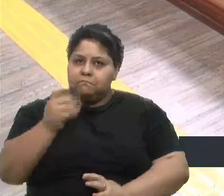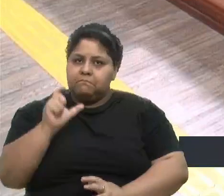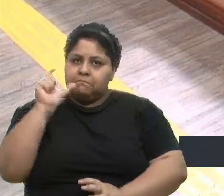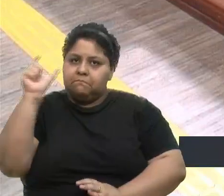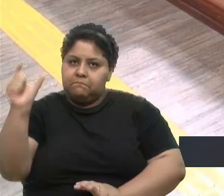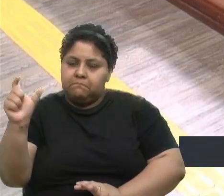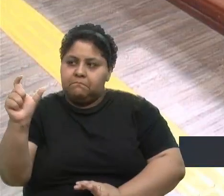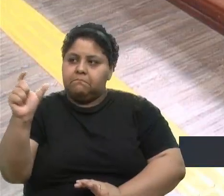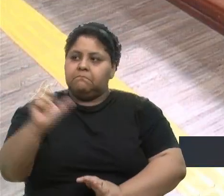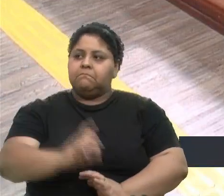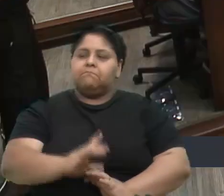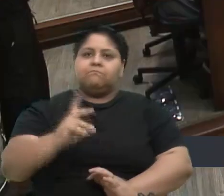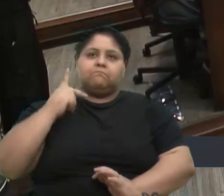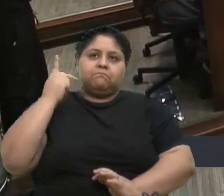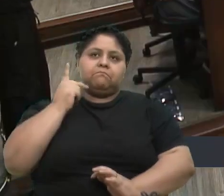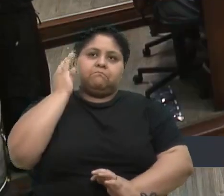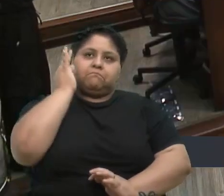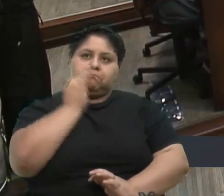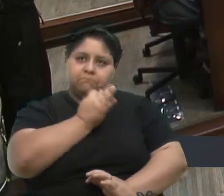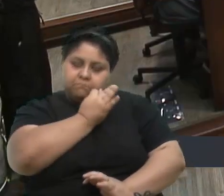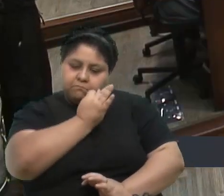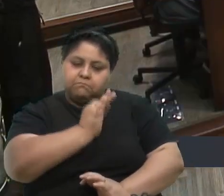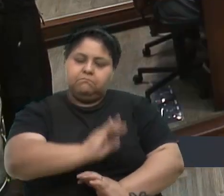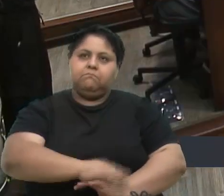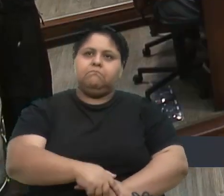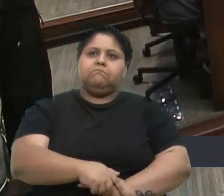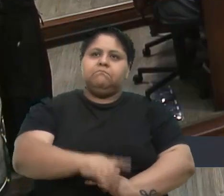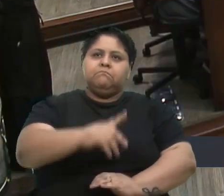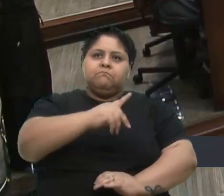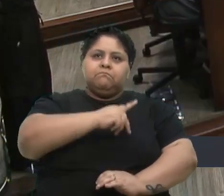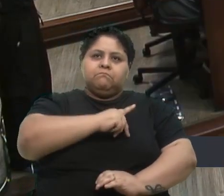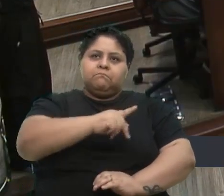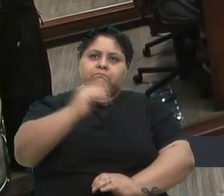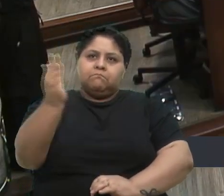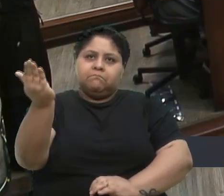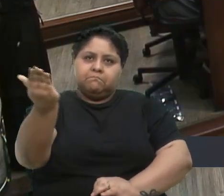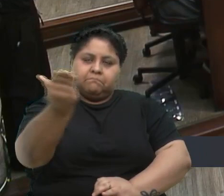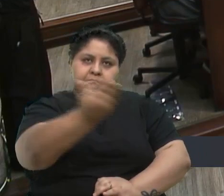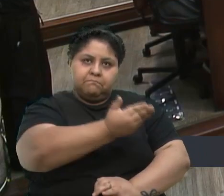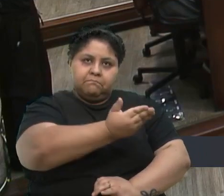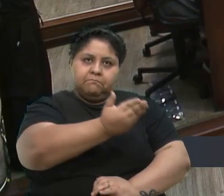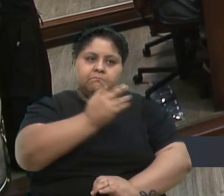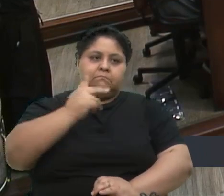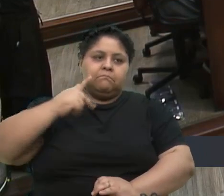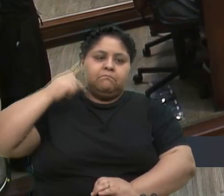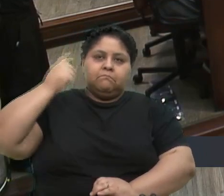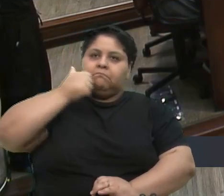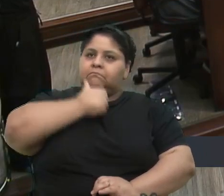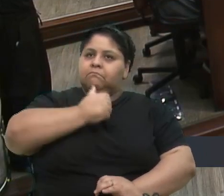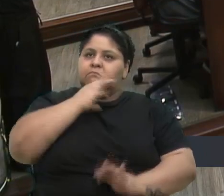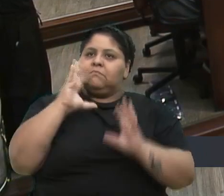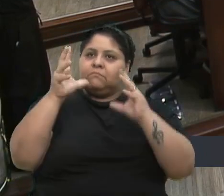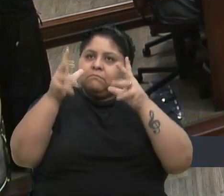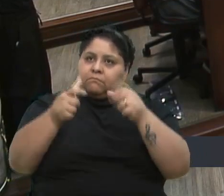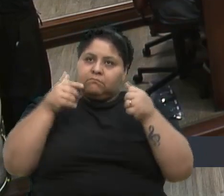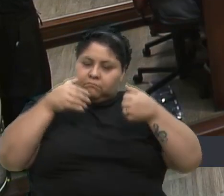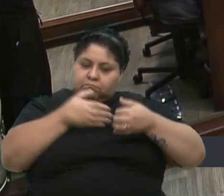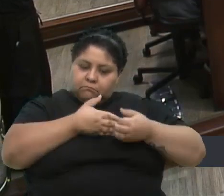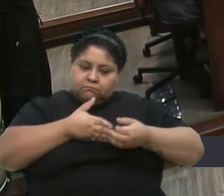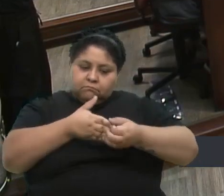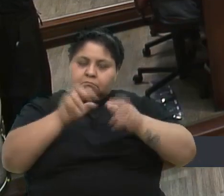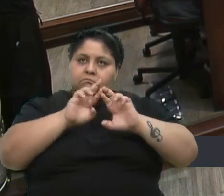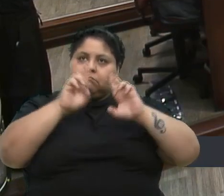Palavra, a vereadora Tatiane Frisso. Senhor presidente, nobres pares, colegas vereadores, a todos que acompanham esta sessão